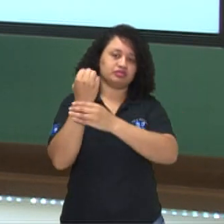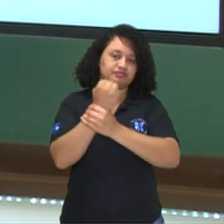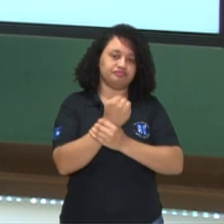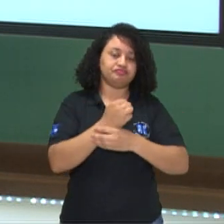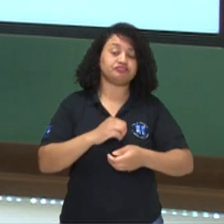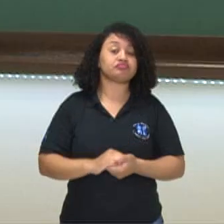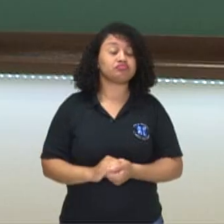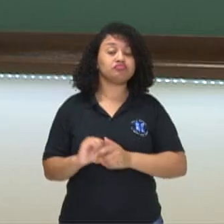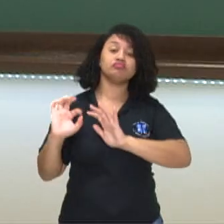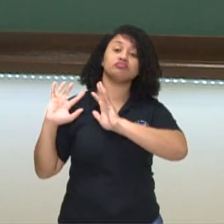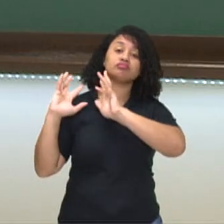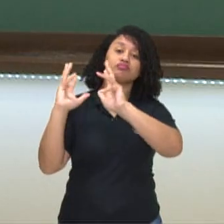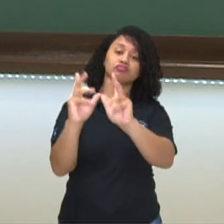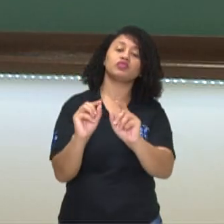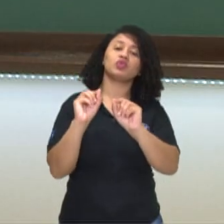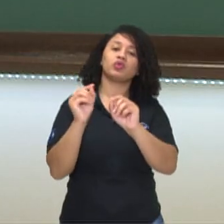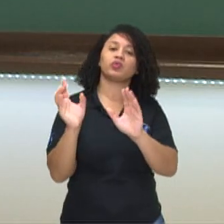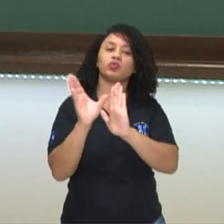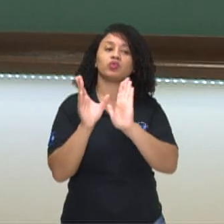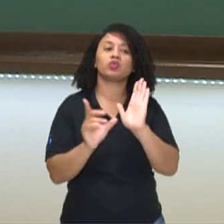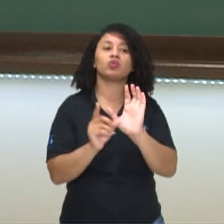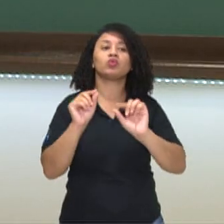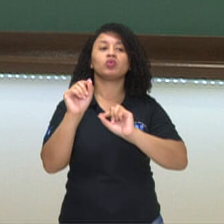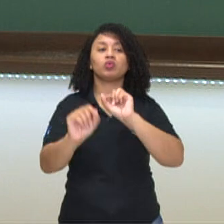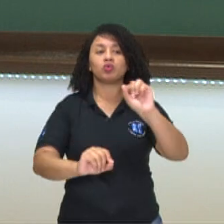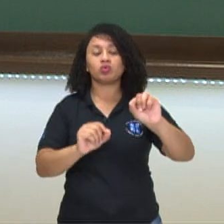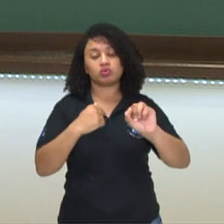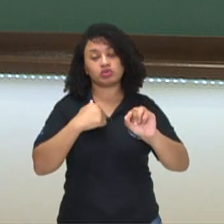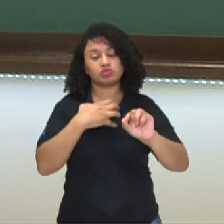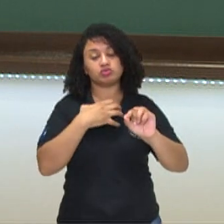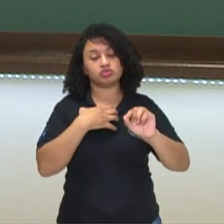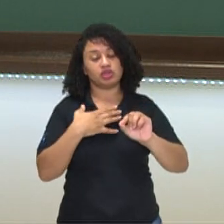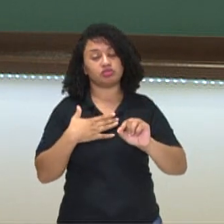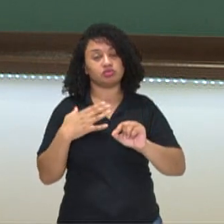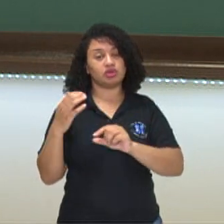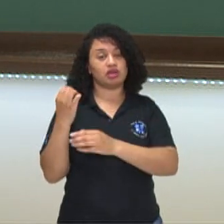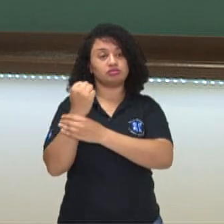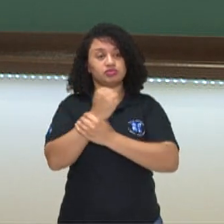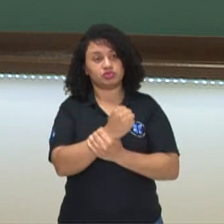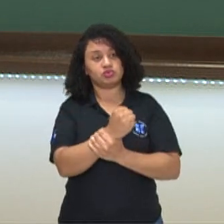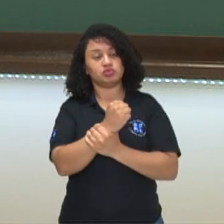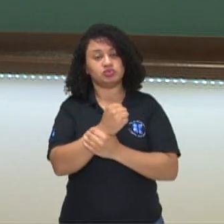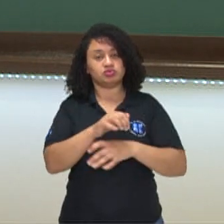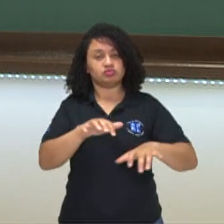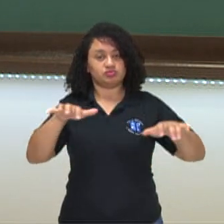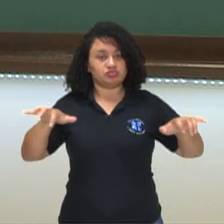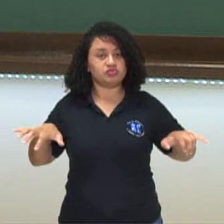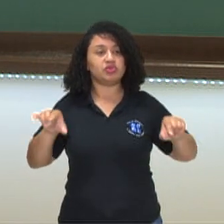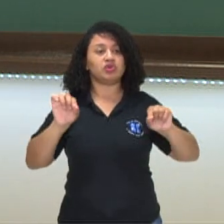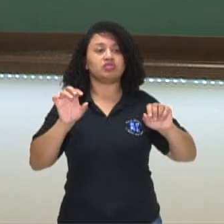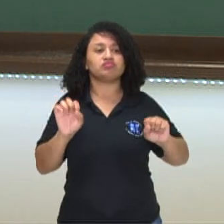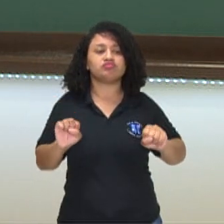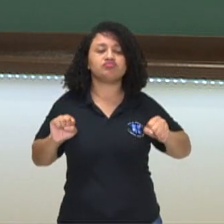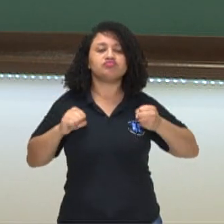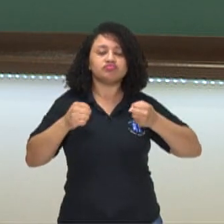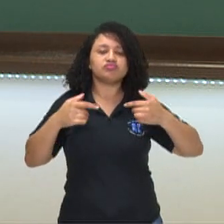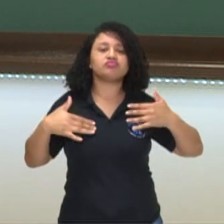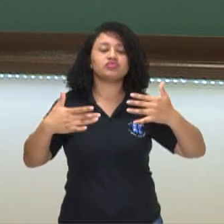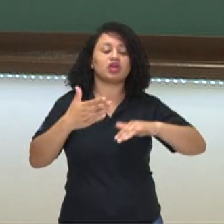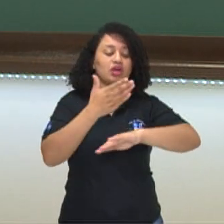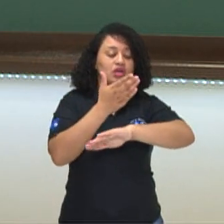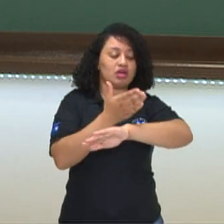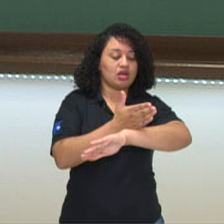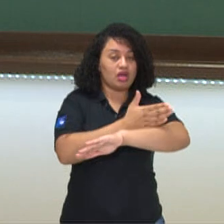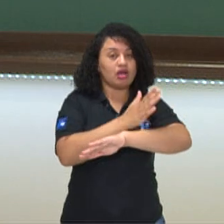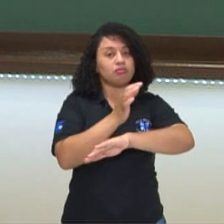Galera, retomada aqui, né? O regime absolutista, né? O absolutismo monárquico, ele se fortalece a partir